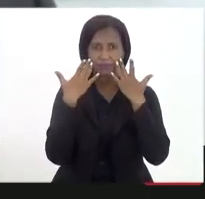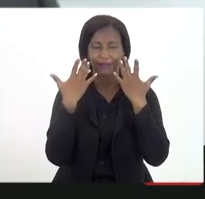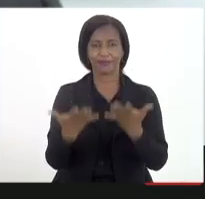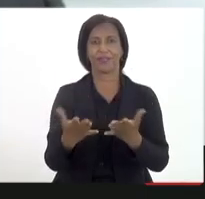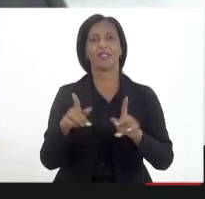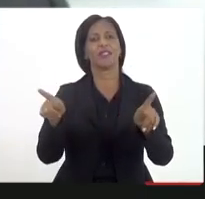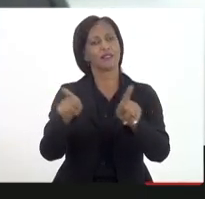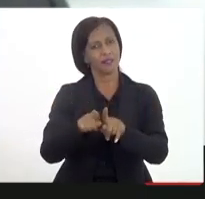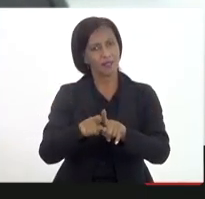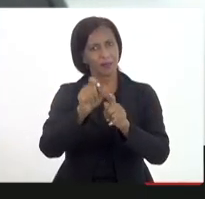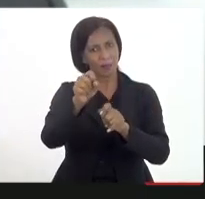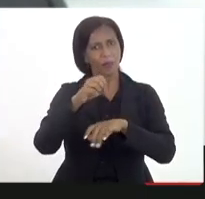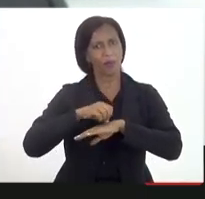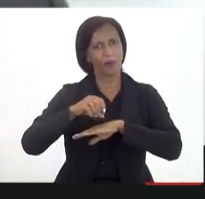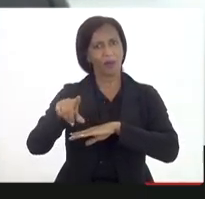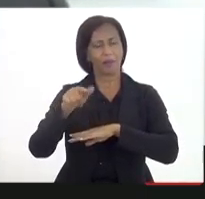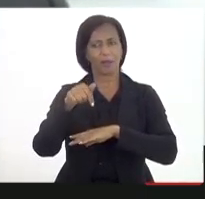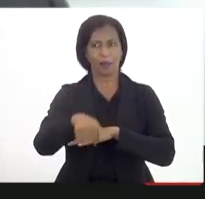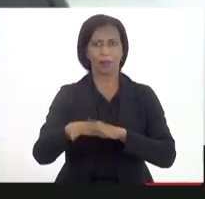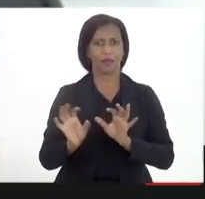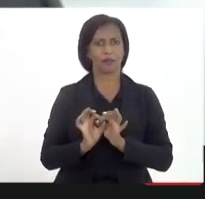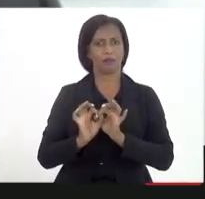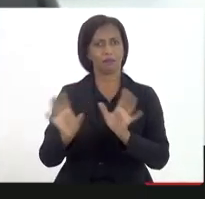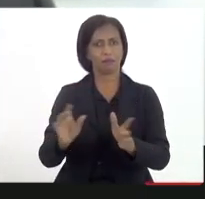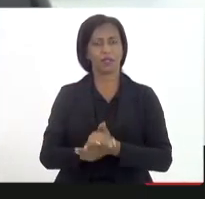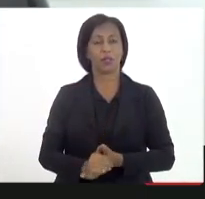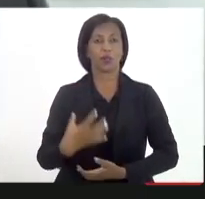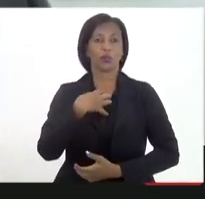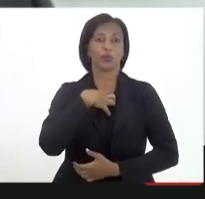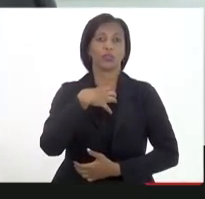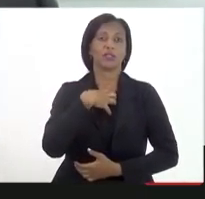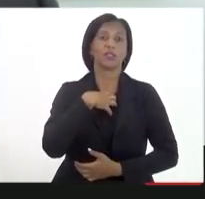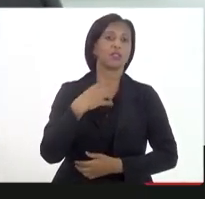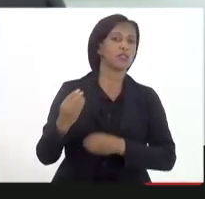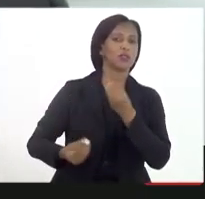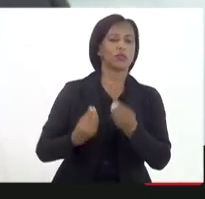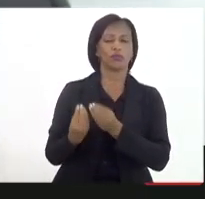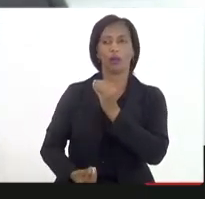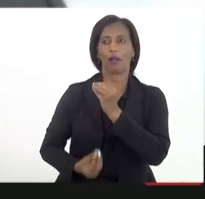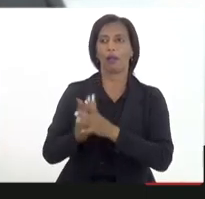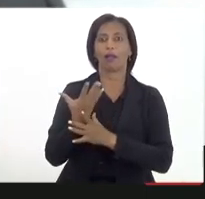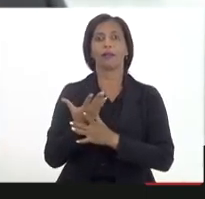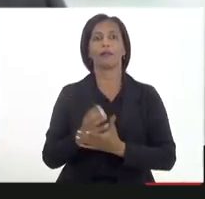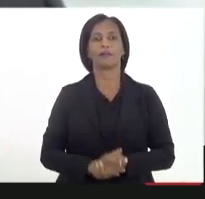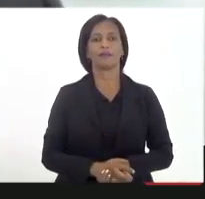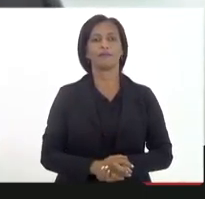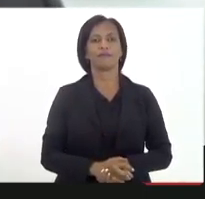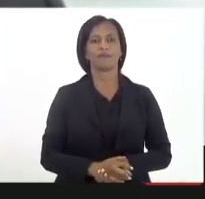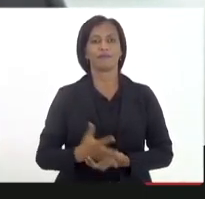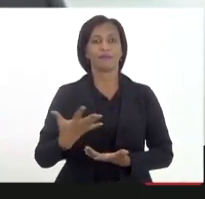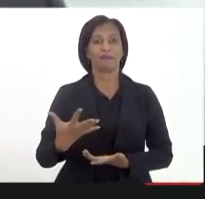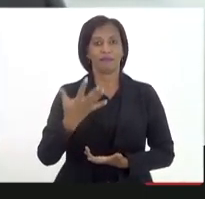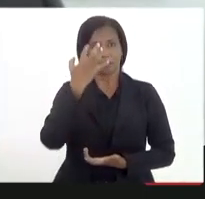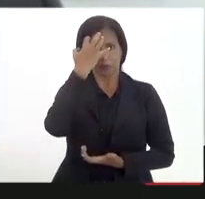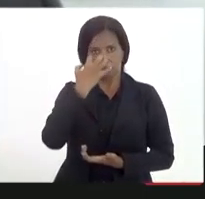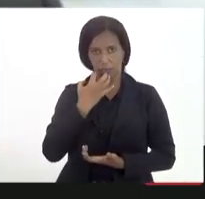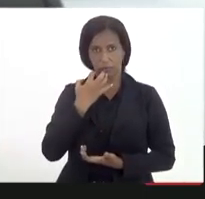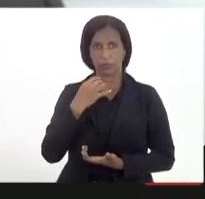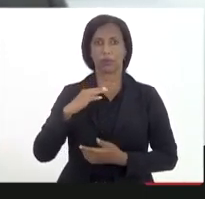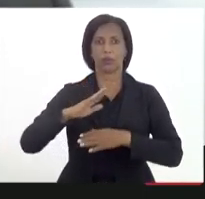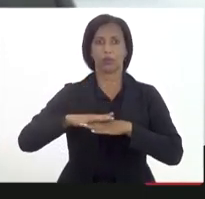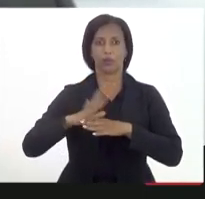para que possa também encaminhar para essa deliberação no sentido de criarmos morte celeridade aqui nas